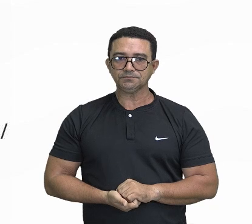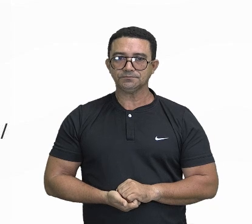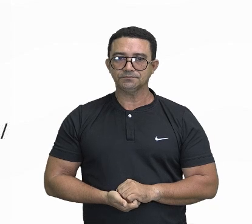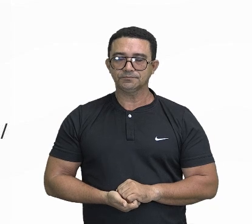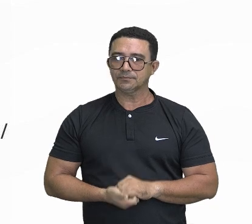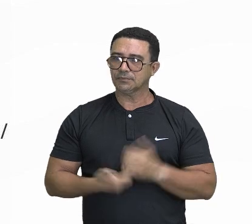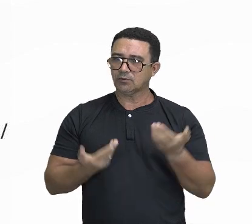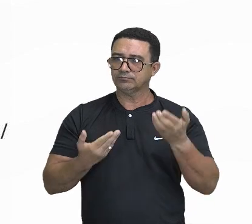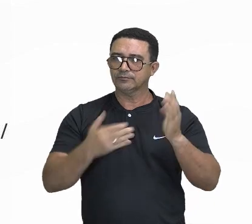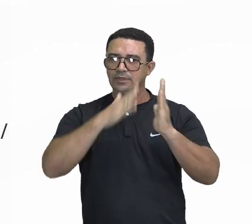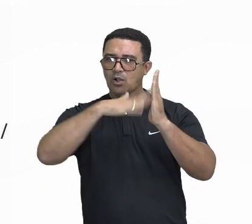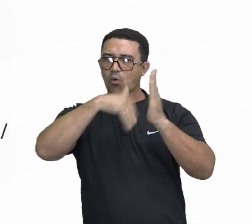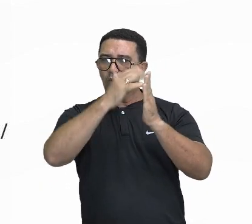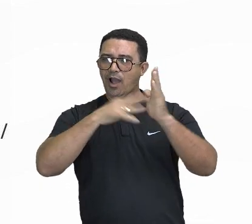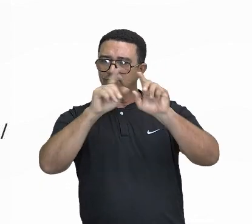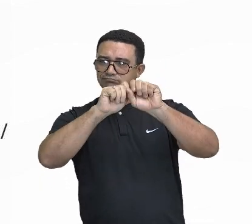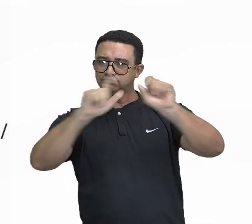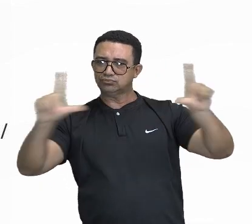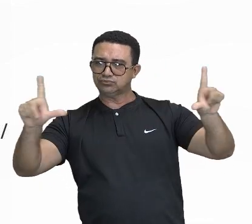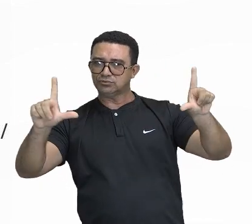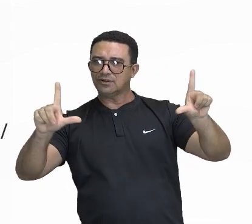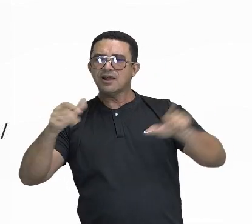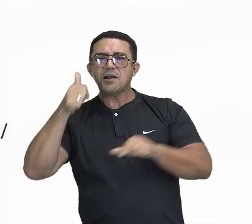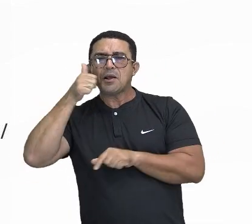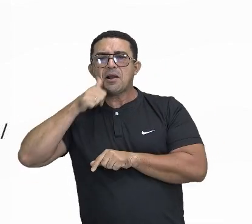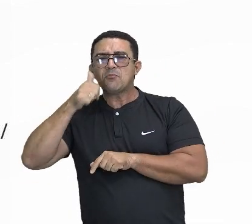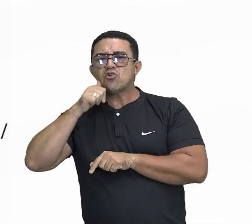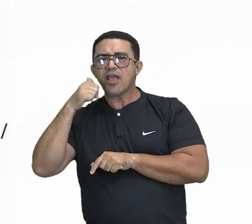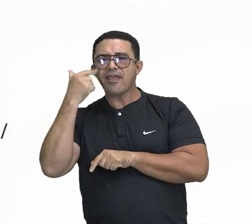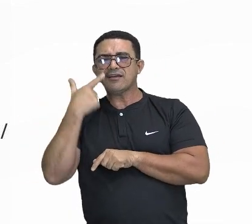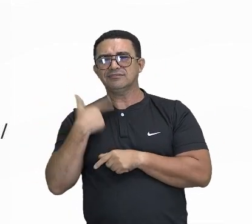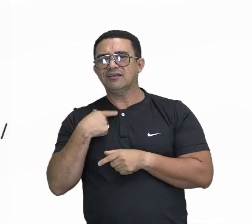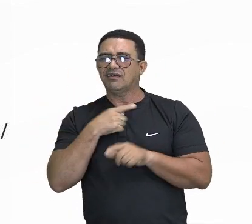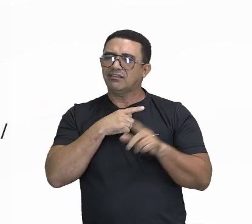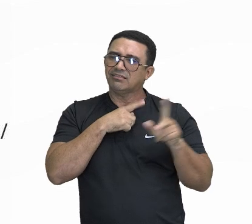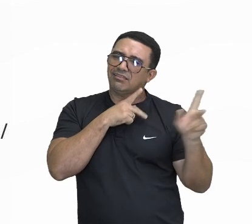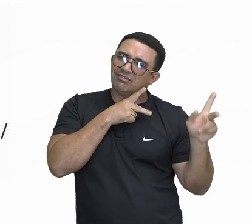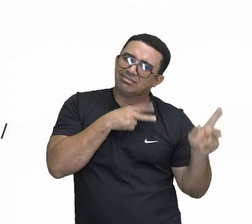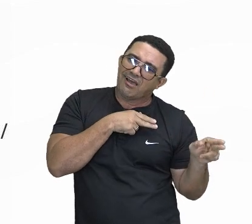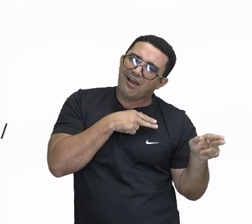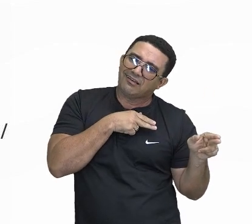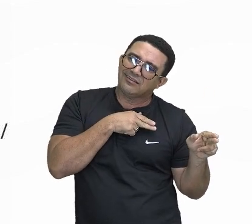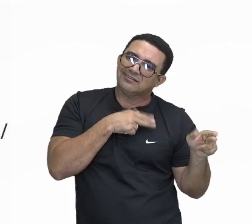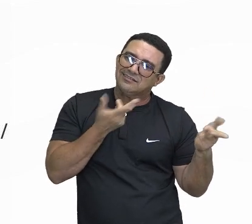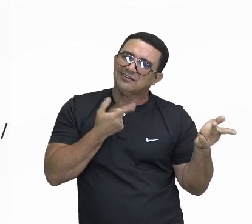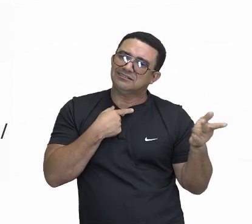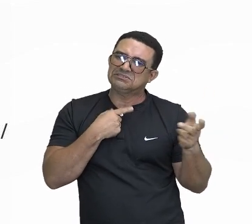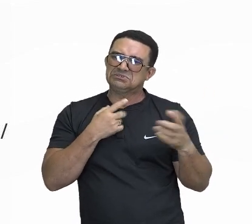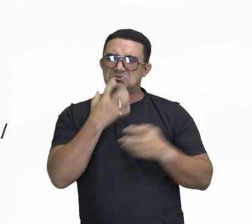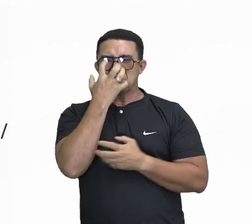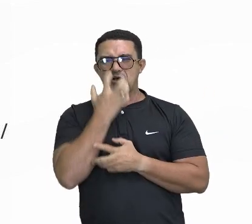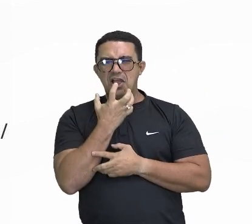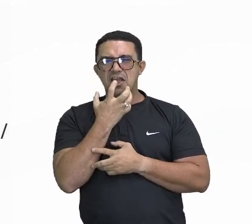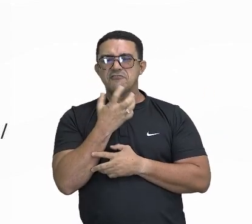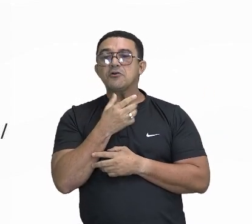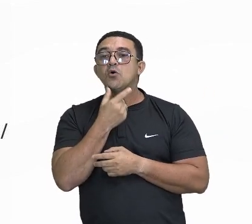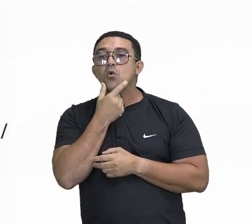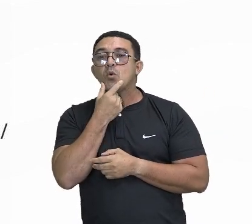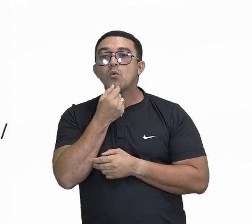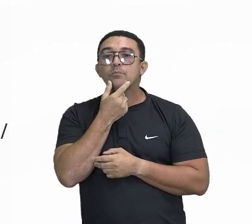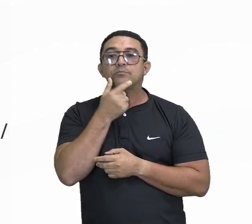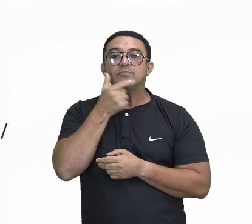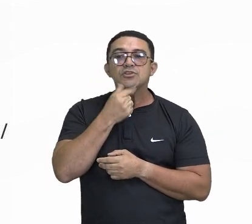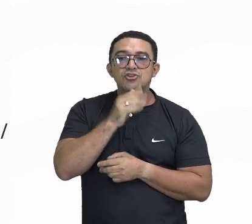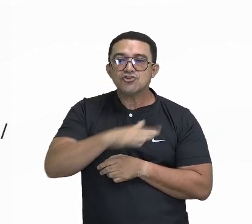o quadro retrata o olhar entediado no rosto da mulher deitada, um menino curioso. Courbet utilizou